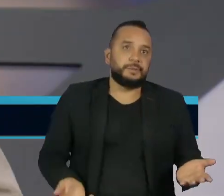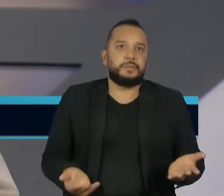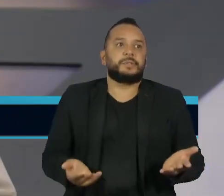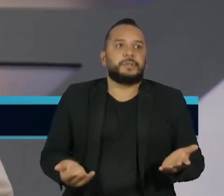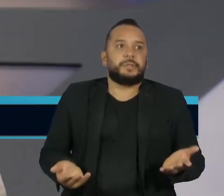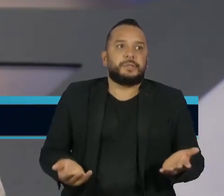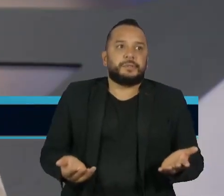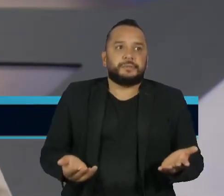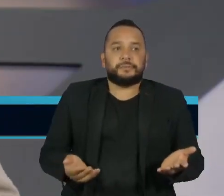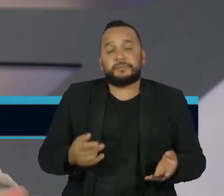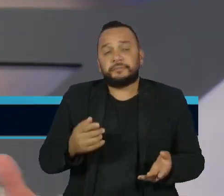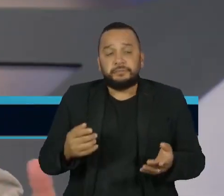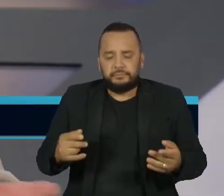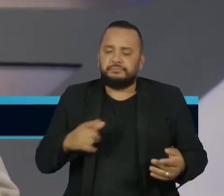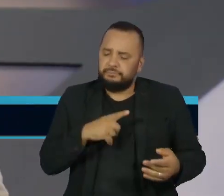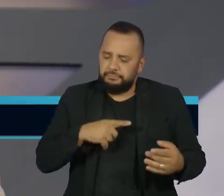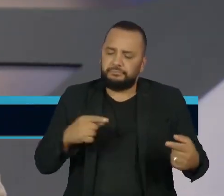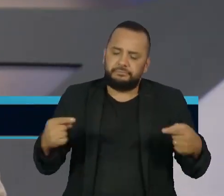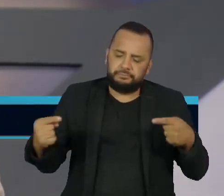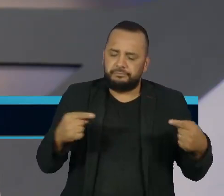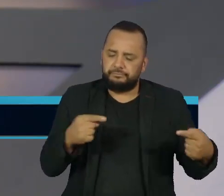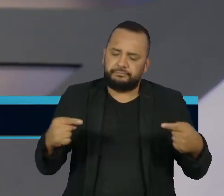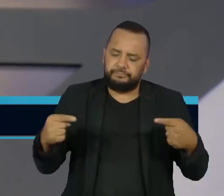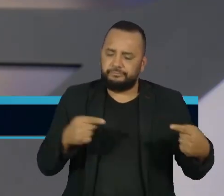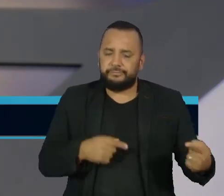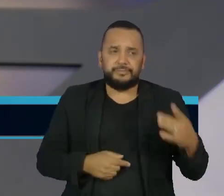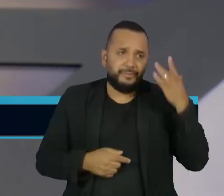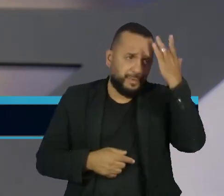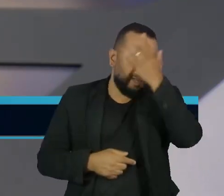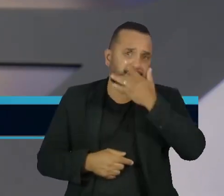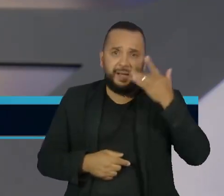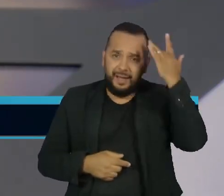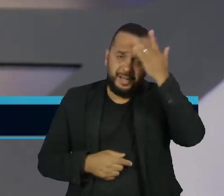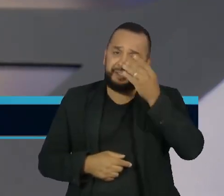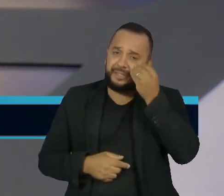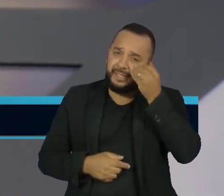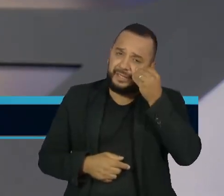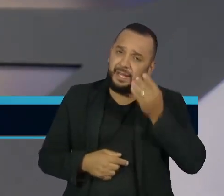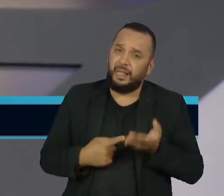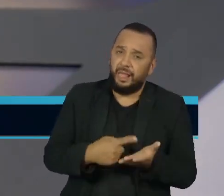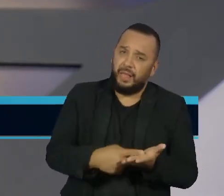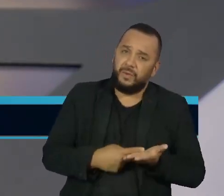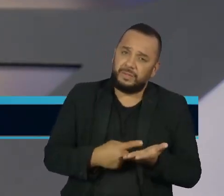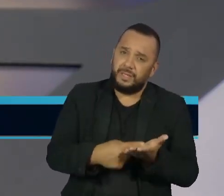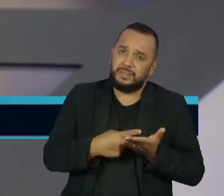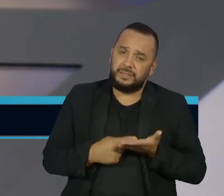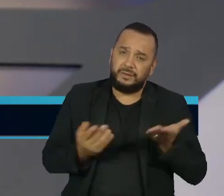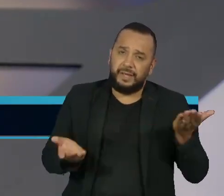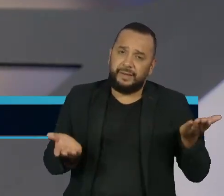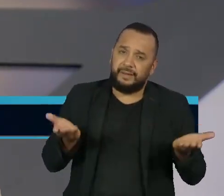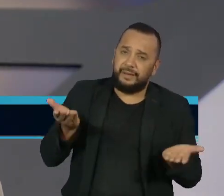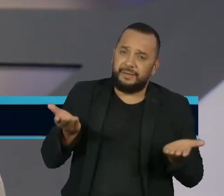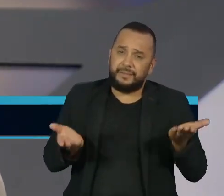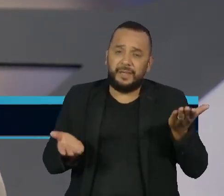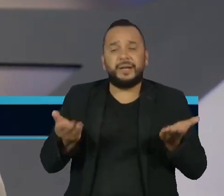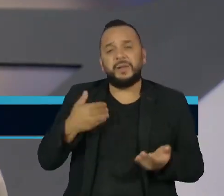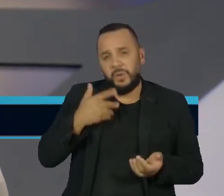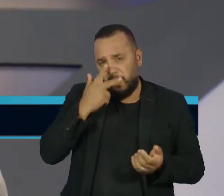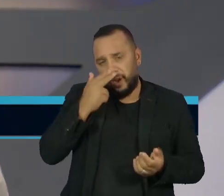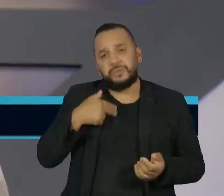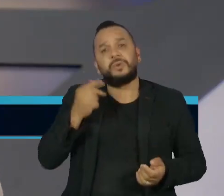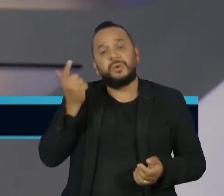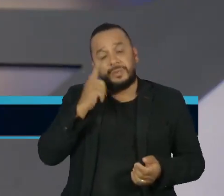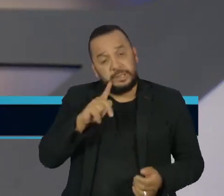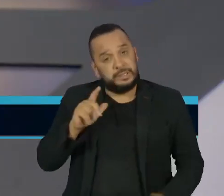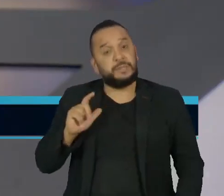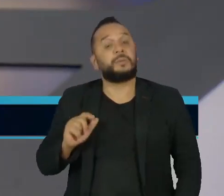é quase um confronto. O ministro Haddad está tentando uma negociação em um meio termo, é capaz que ele consiga. E eu acho que tem uma coisa